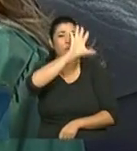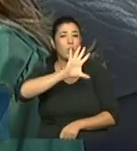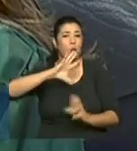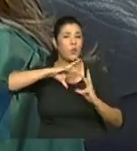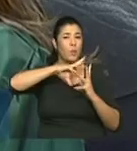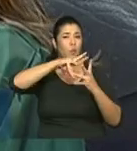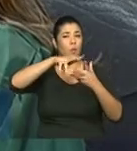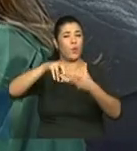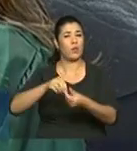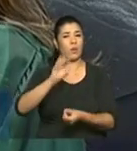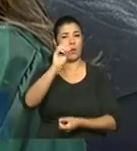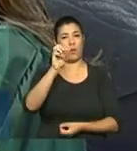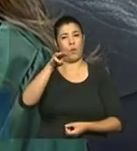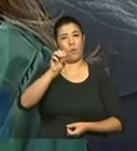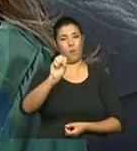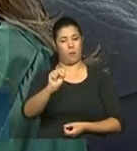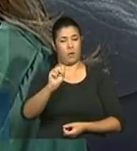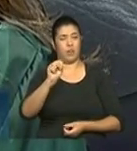Mundial de Saúde